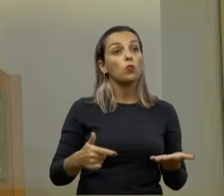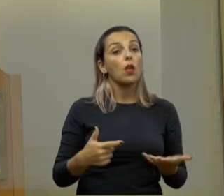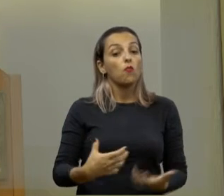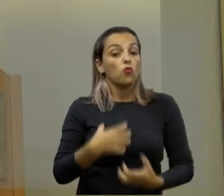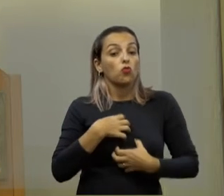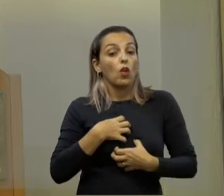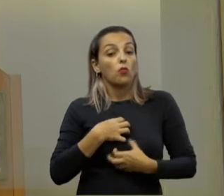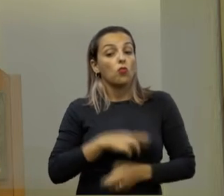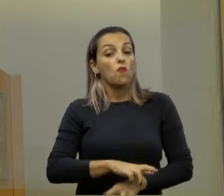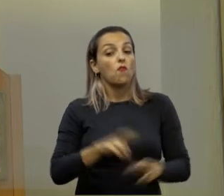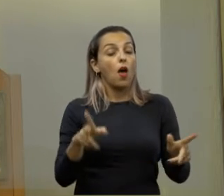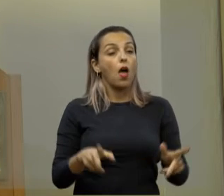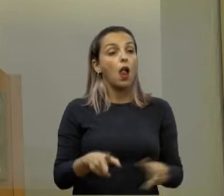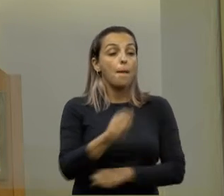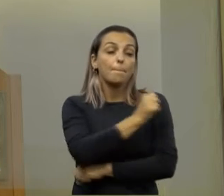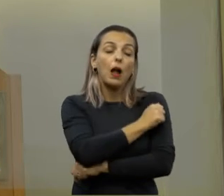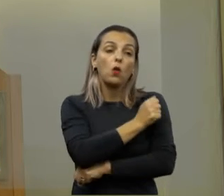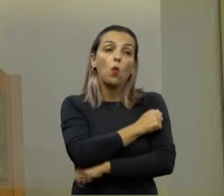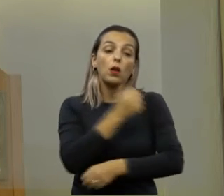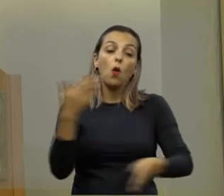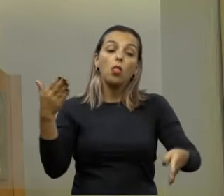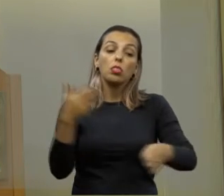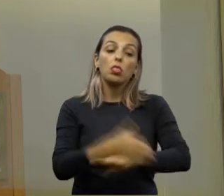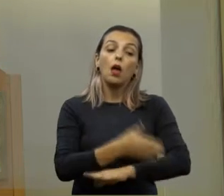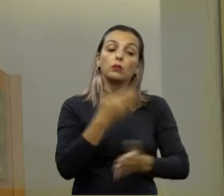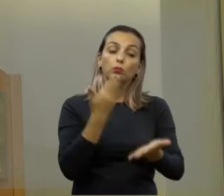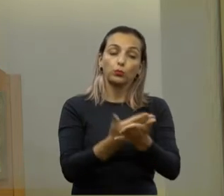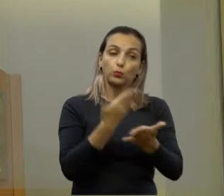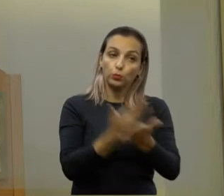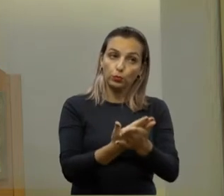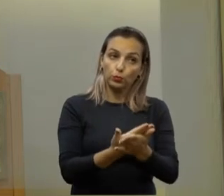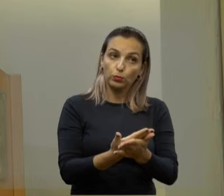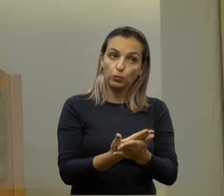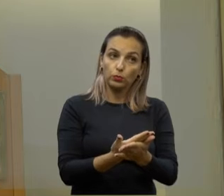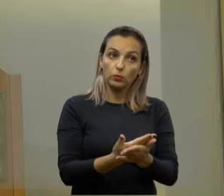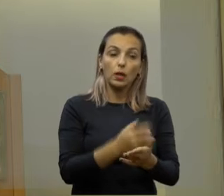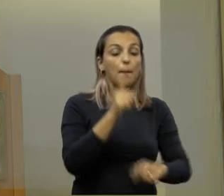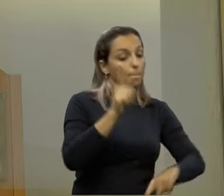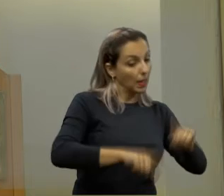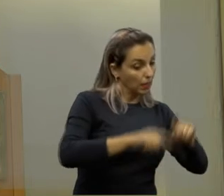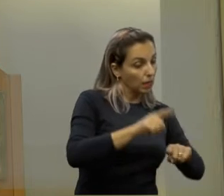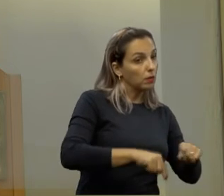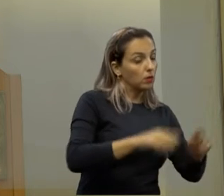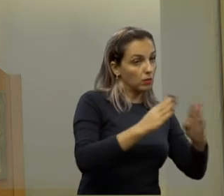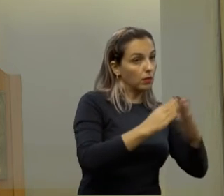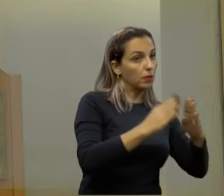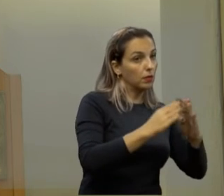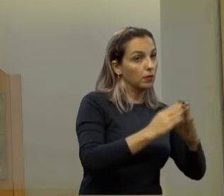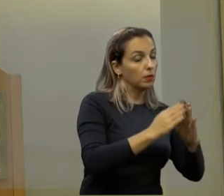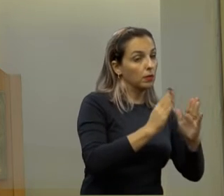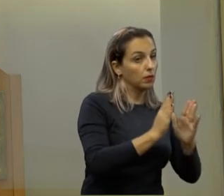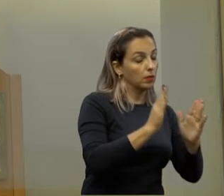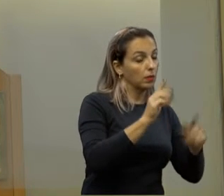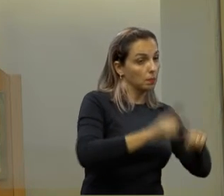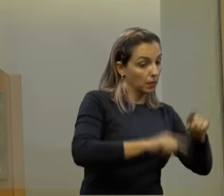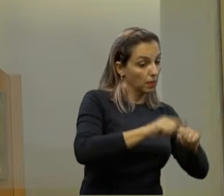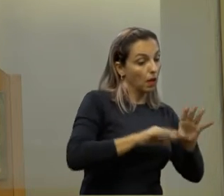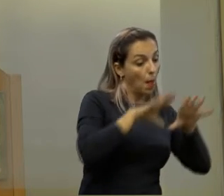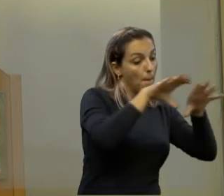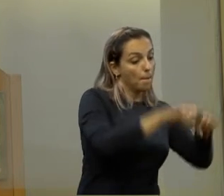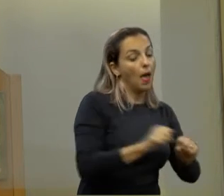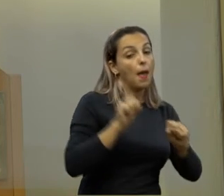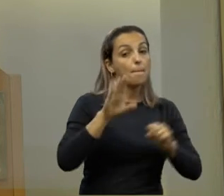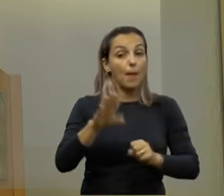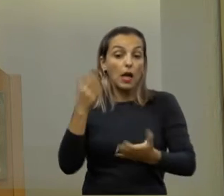alternativo para que esses alunos estudem eles pegam o material na escola mas eles não estão estudando